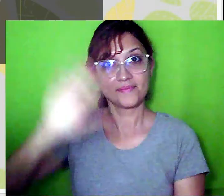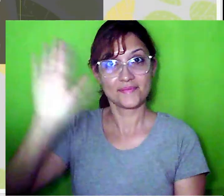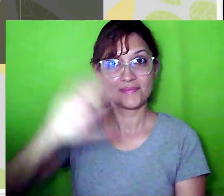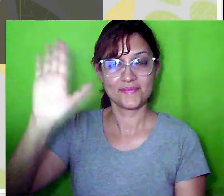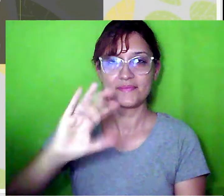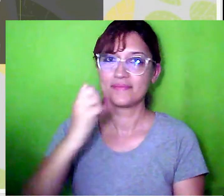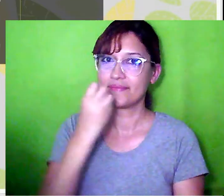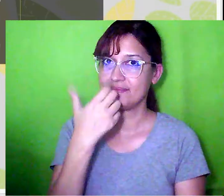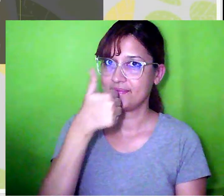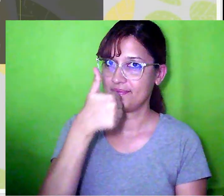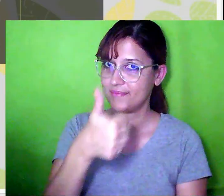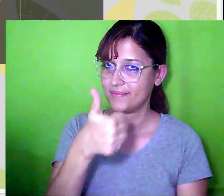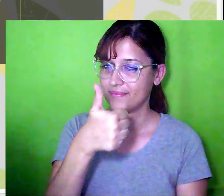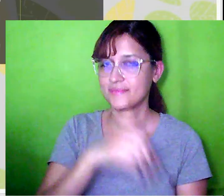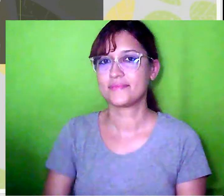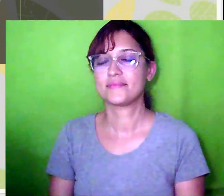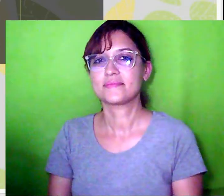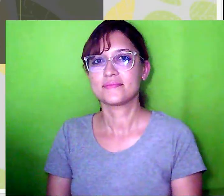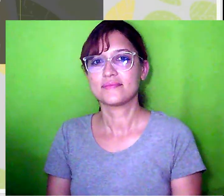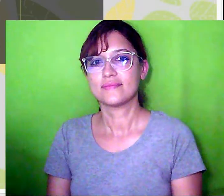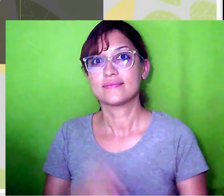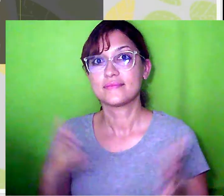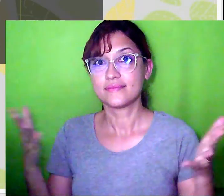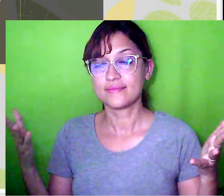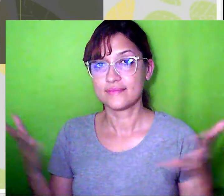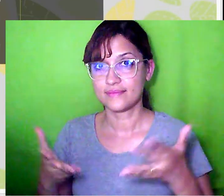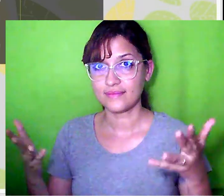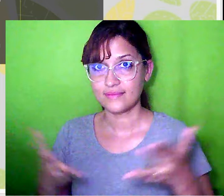Olá pessoal, tudo bem?